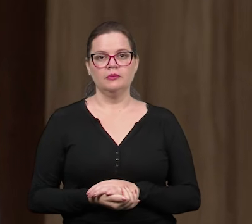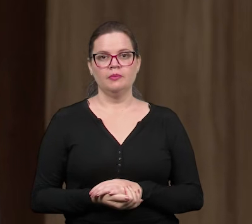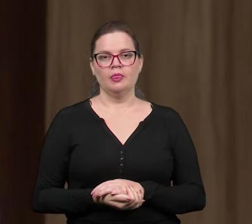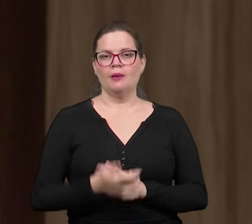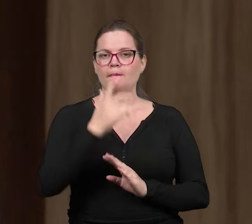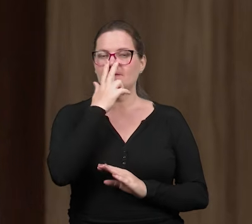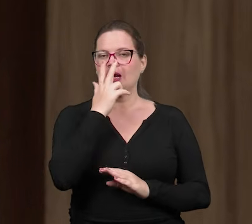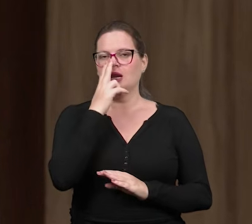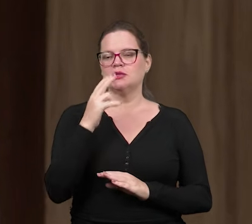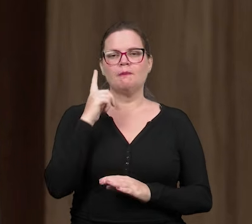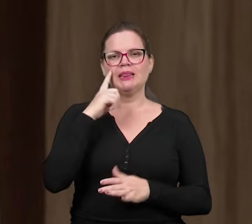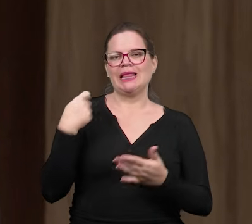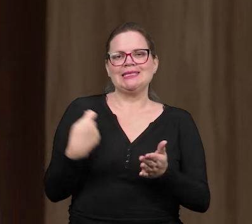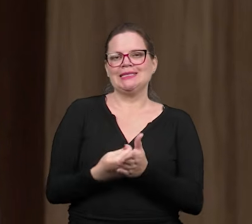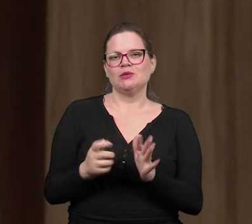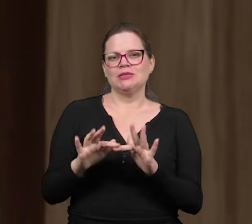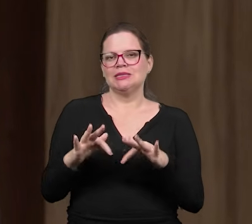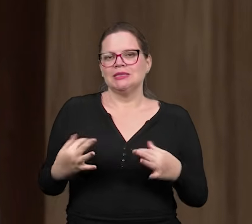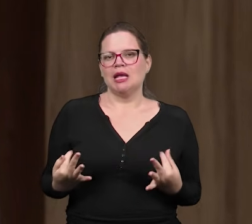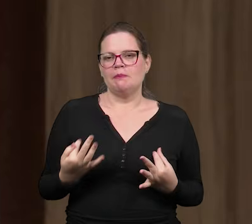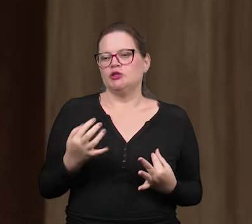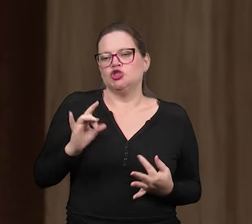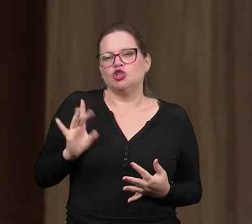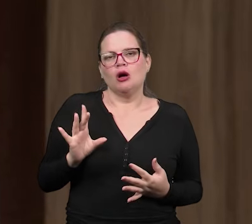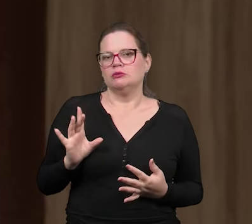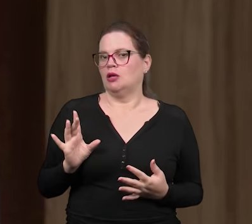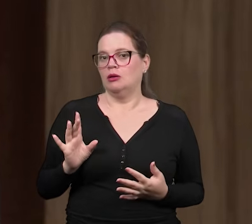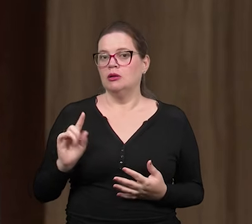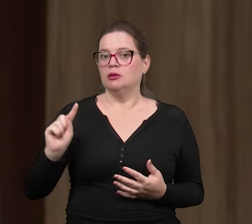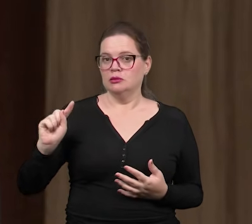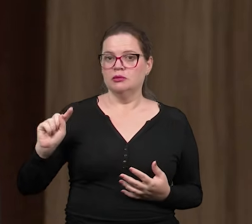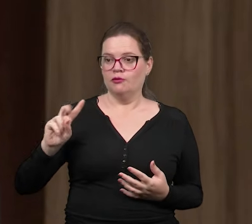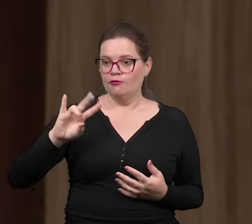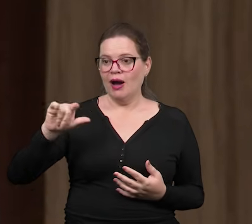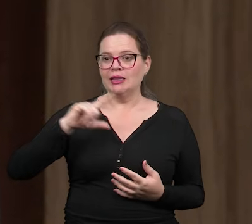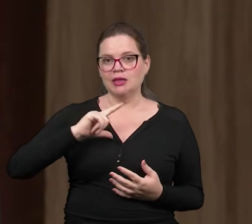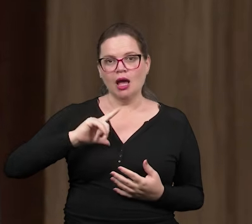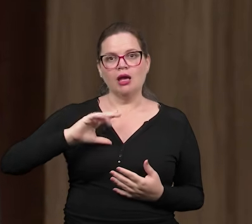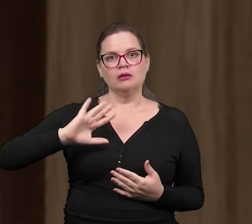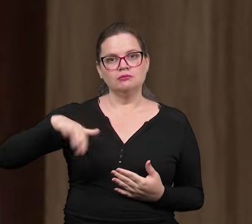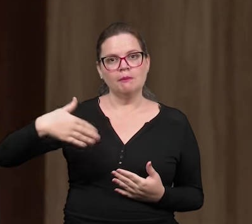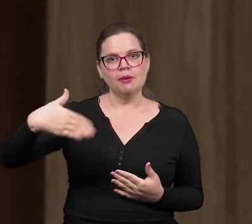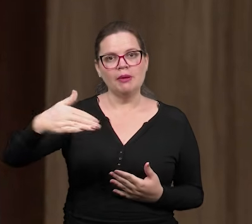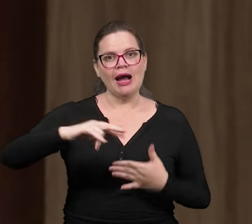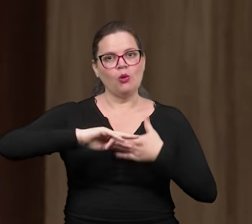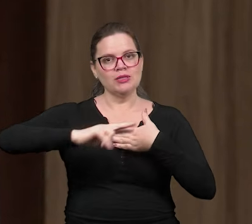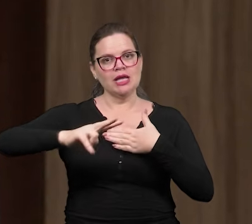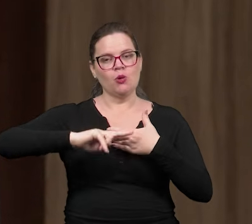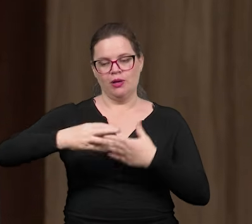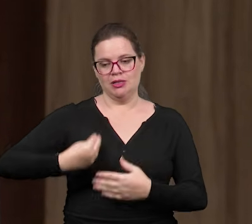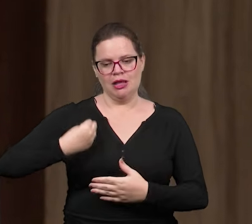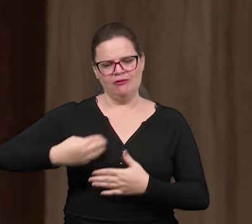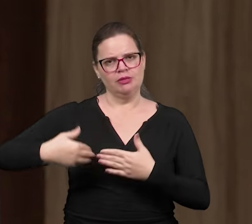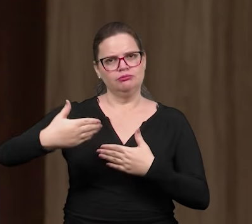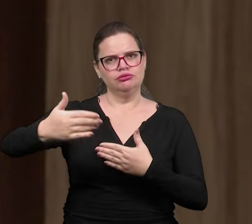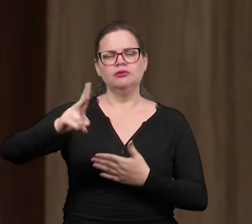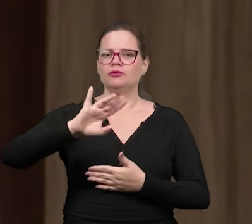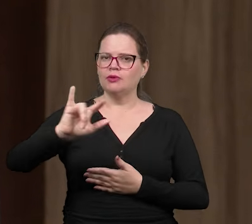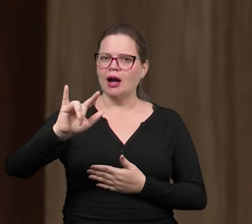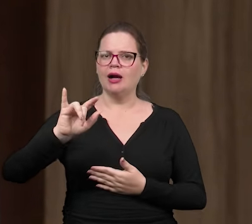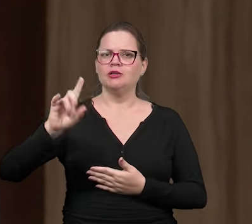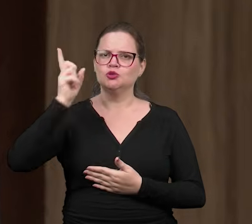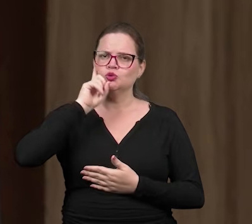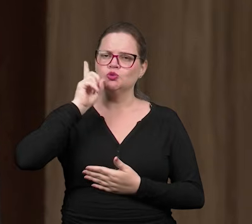repercussões, né, futuras na nossa vida. Pelo contrário, é algo que impacta, que guia,